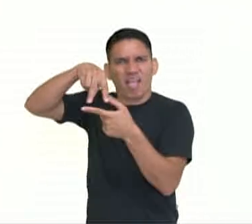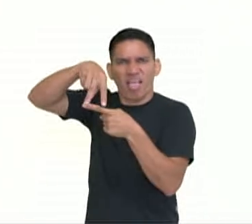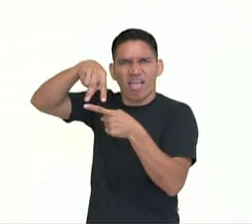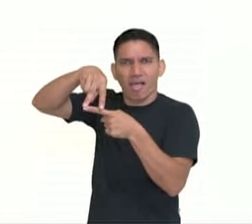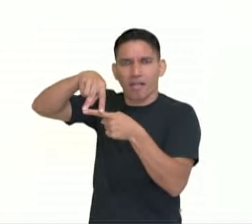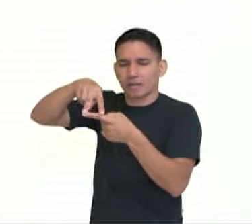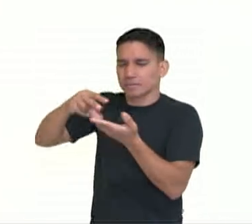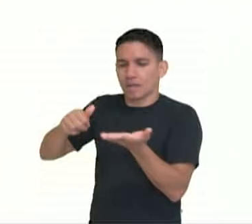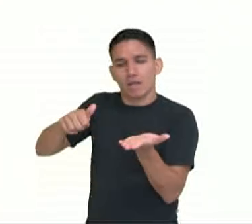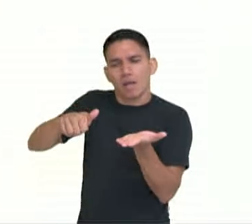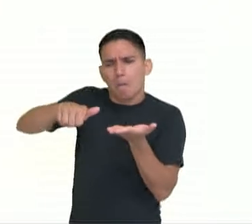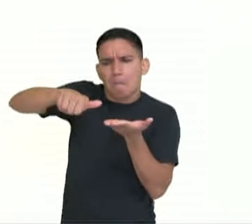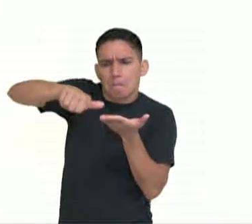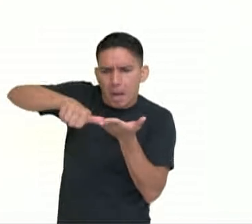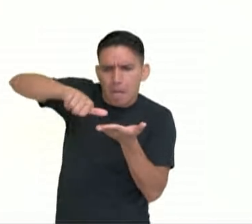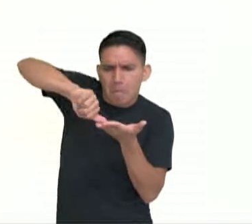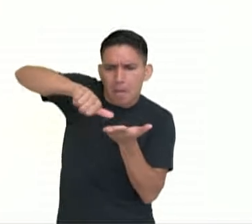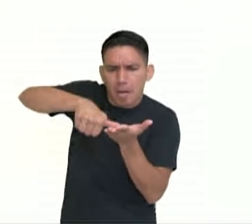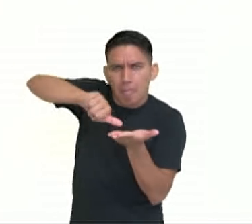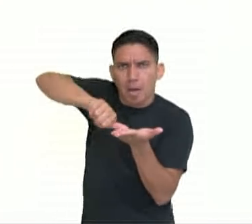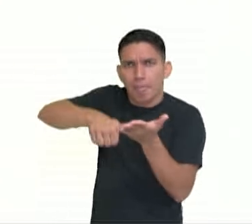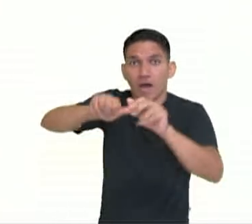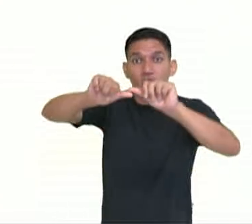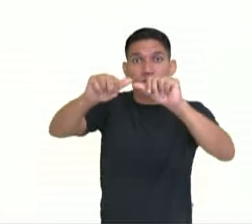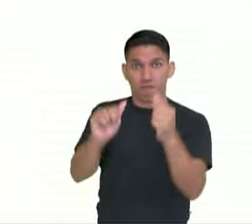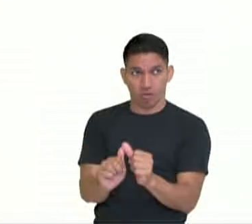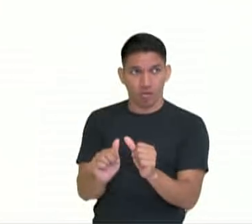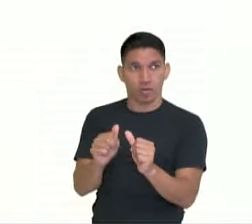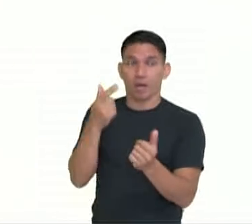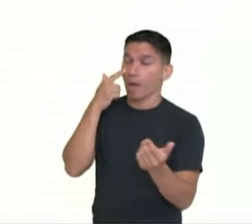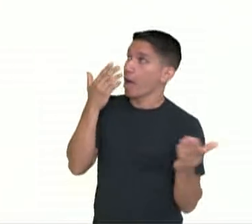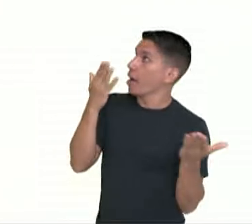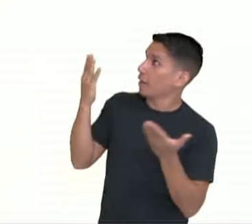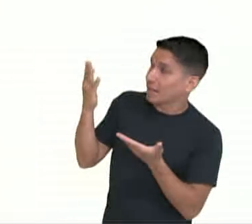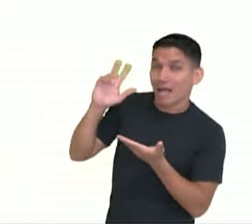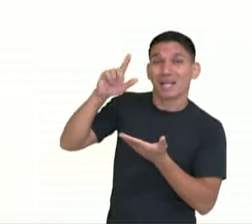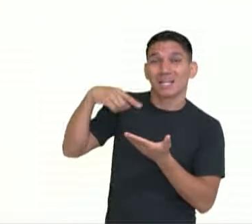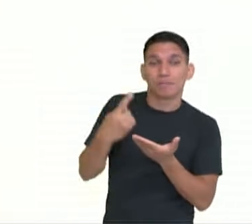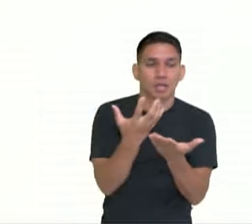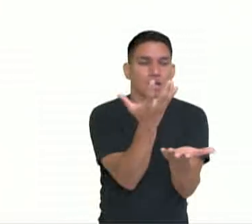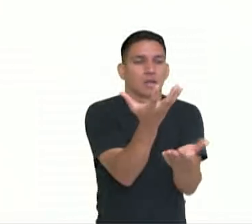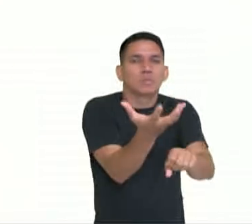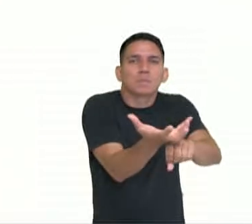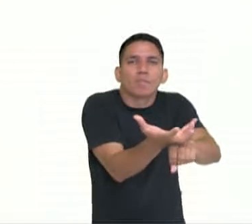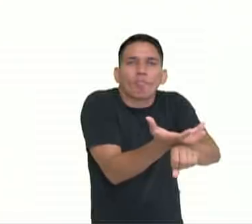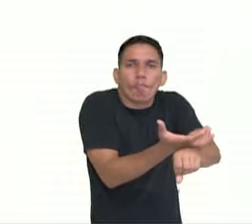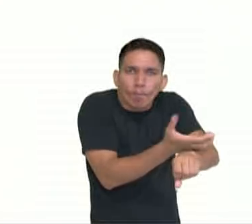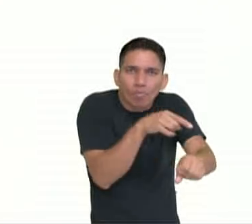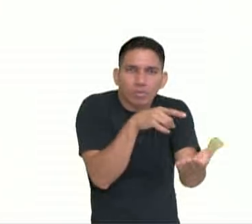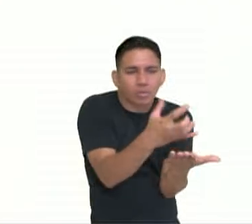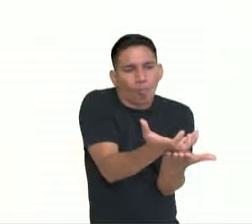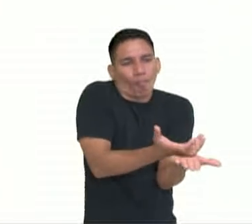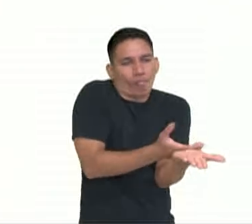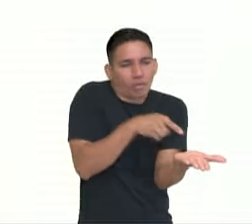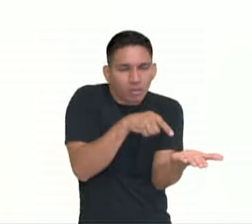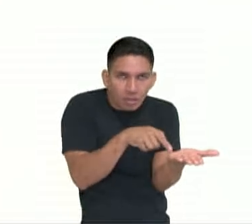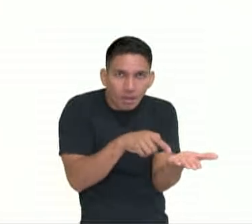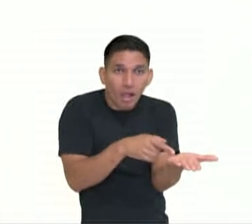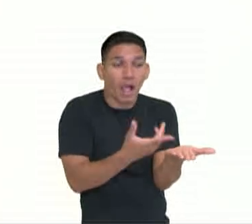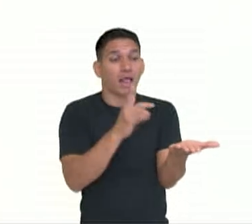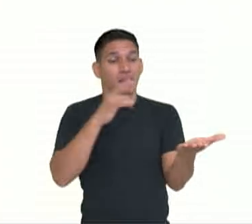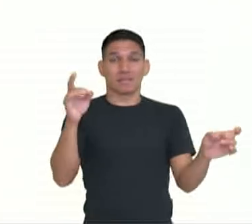ia escrevendo os formatos aqui, então depois era secado, e aí era guardado. Por que eles começaram